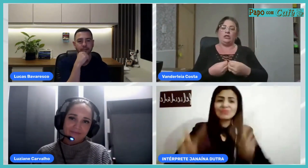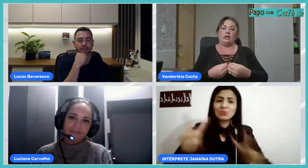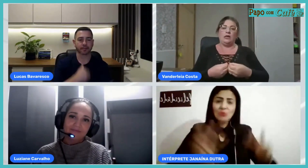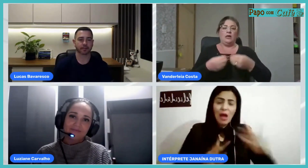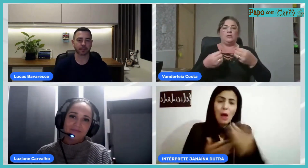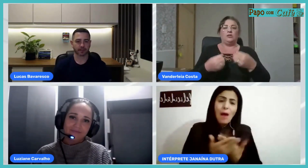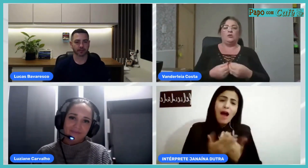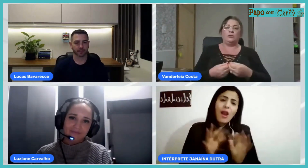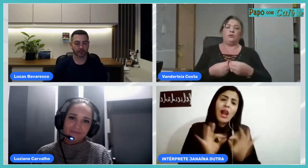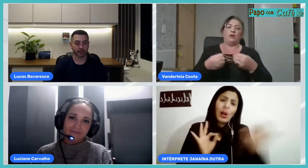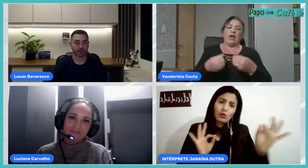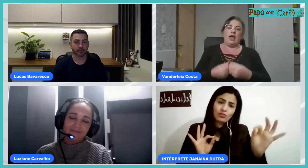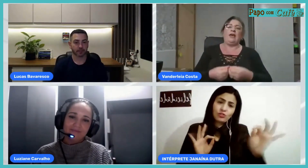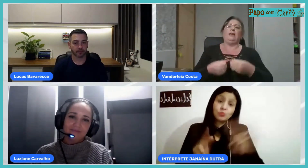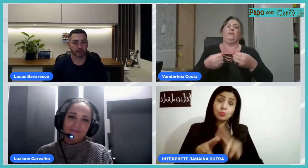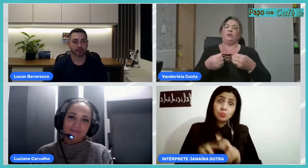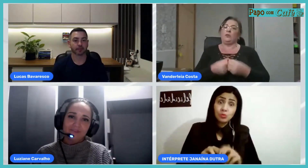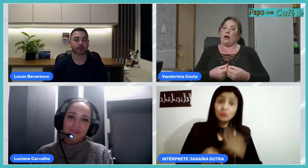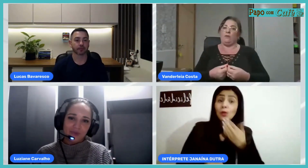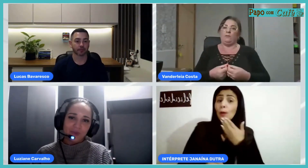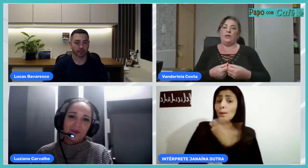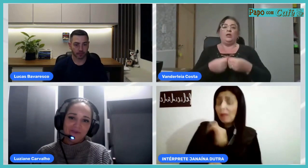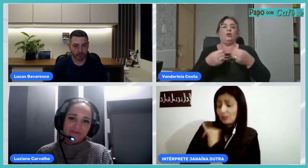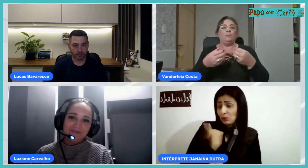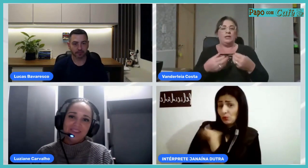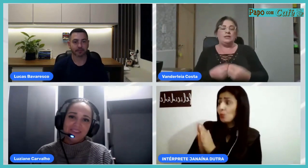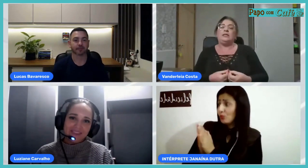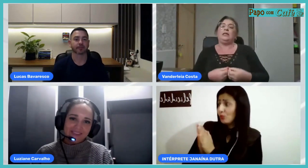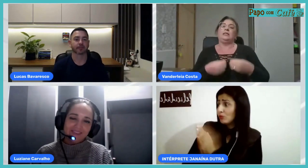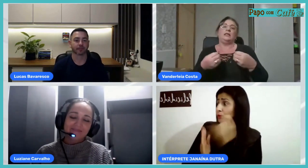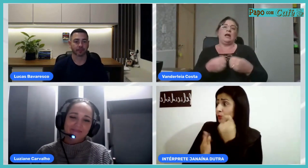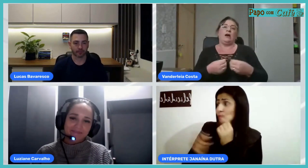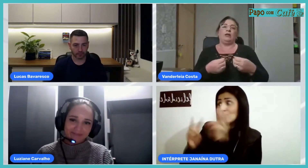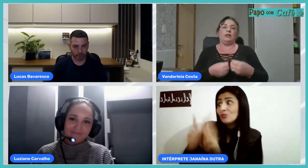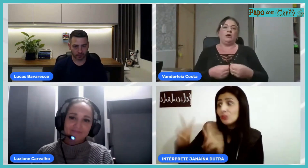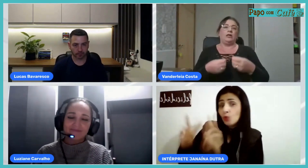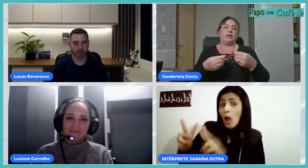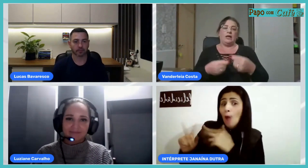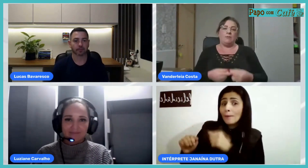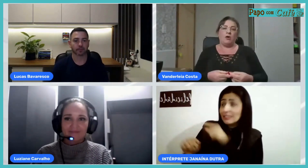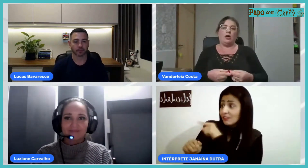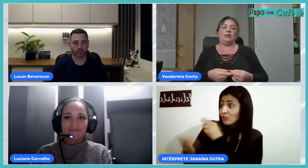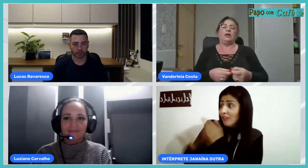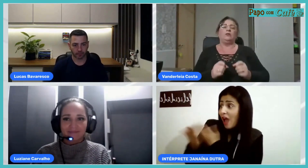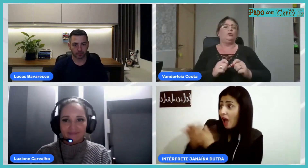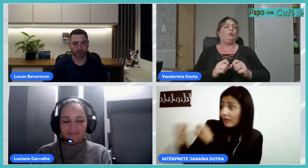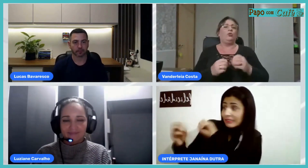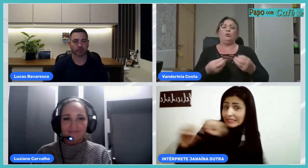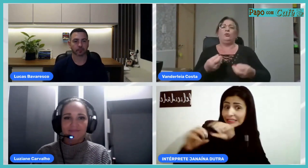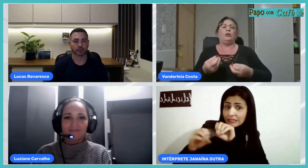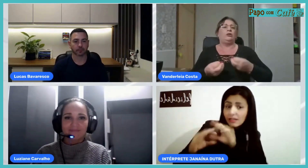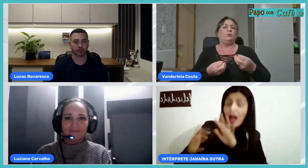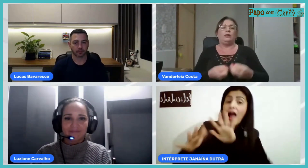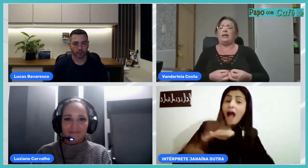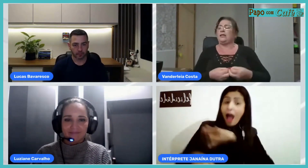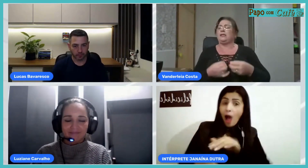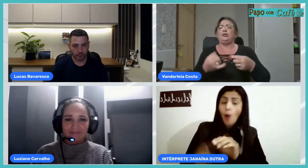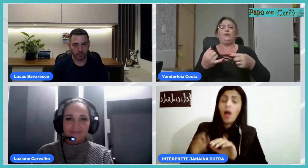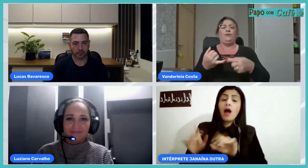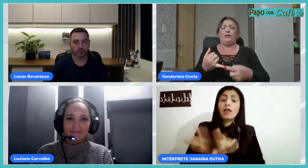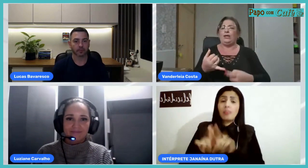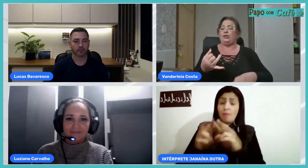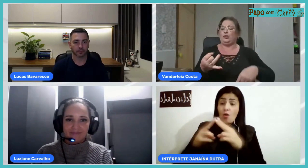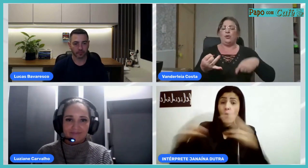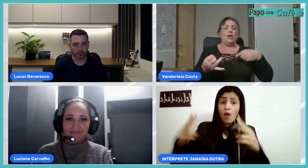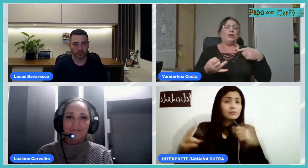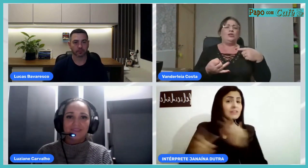instrutores, gente, surdo é visual. Tu precisa, na aula teórica remota, tudo que tu puder trazer